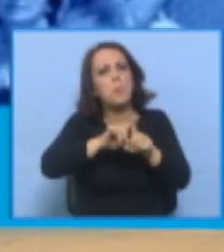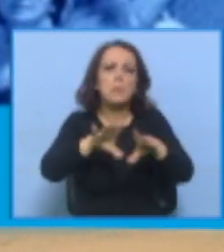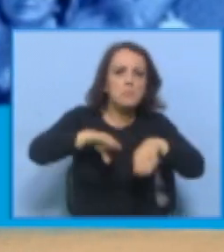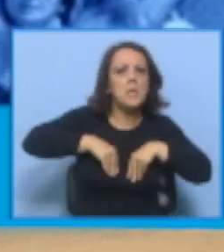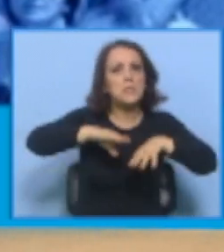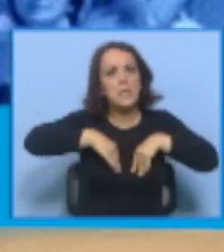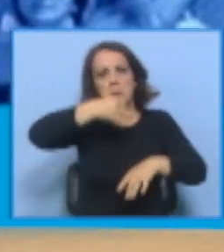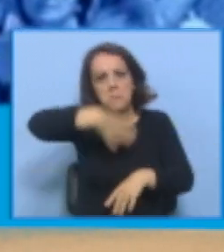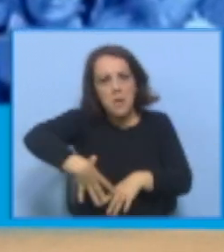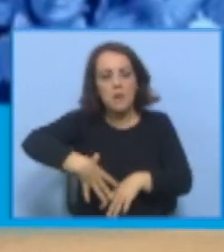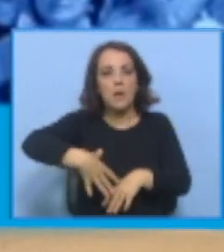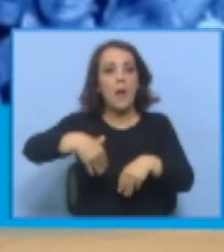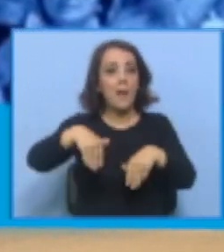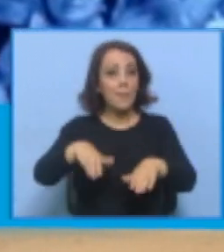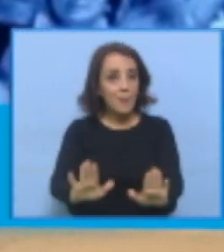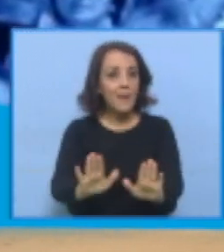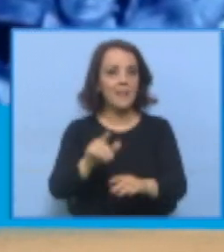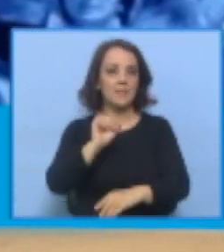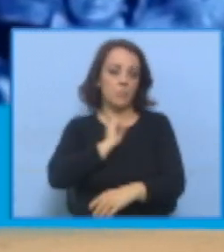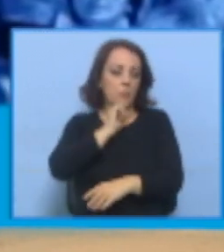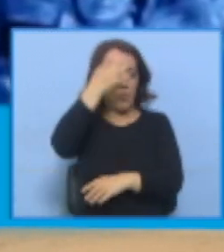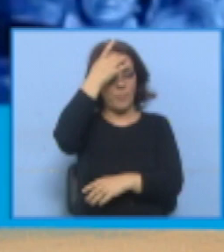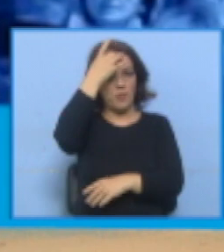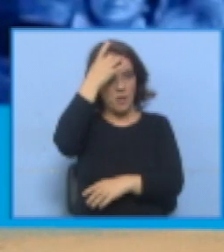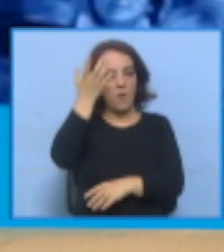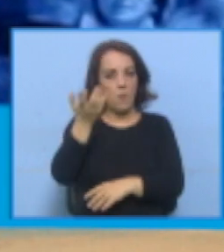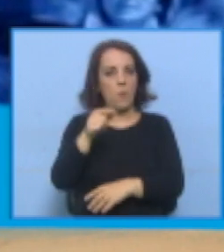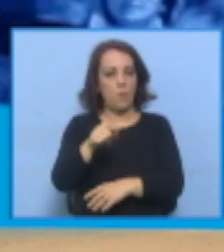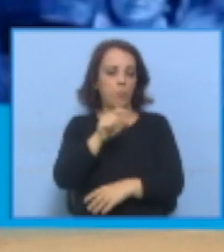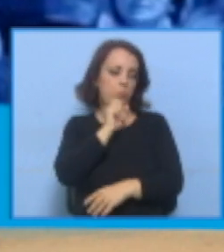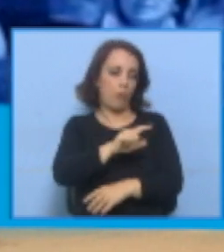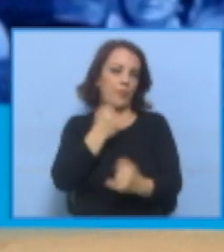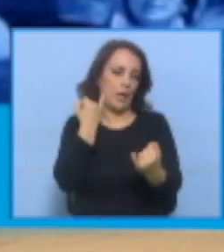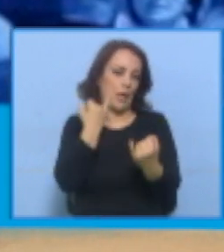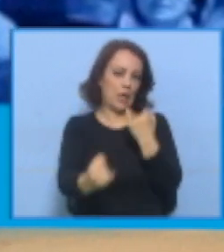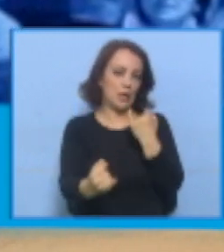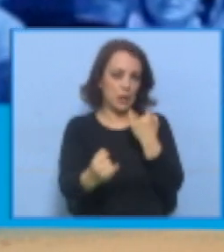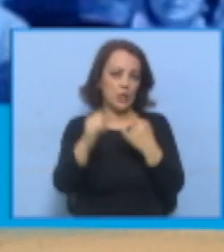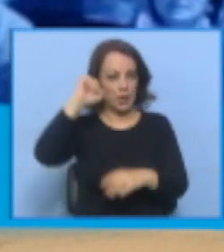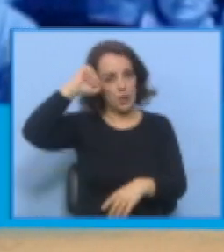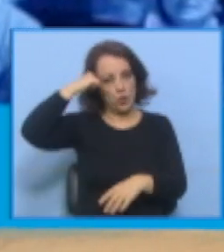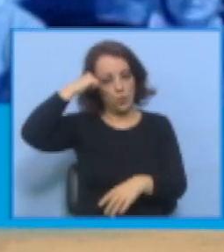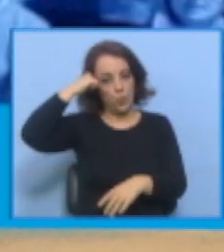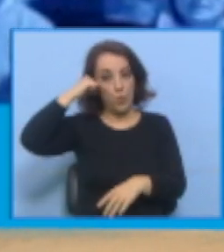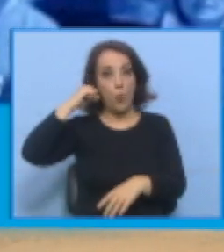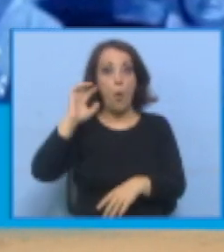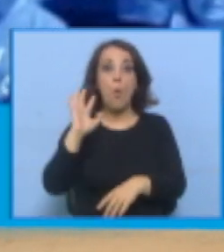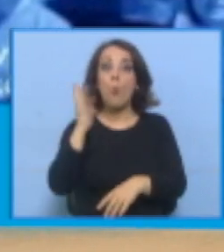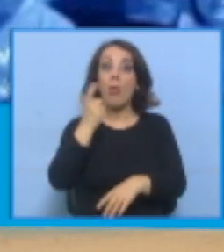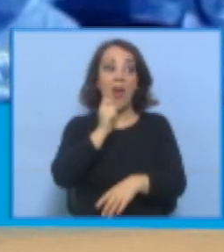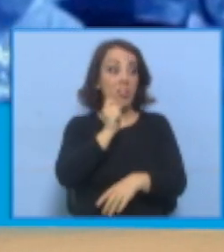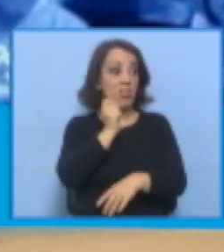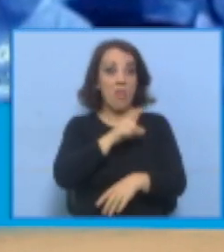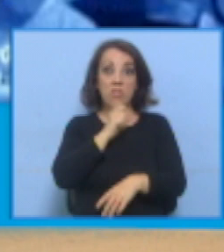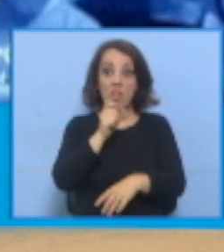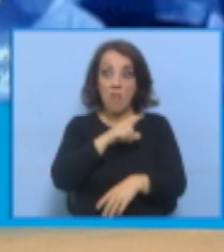que são um risco, na minha opinião, de que, quando puderem dominar, vão